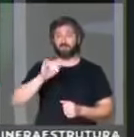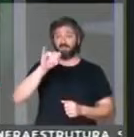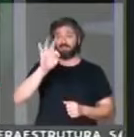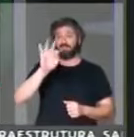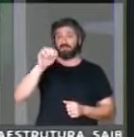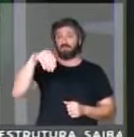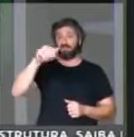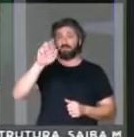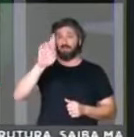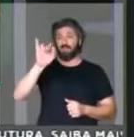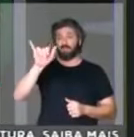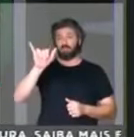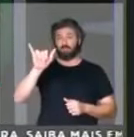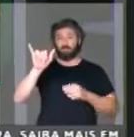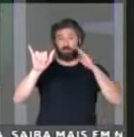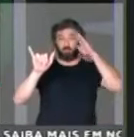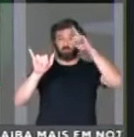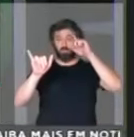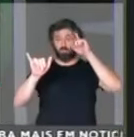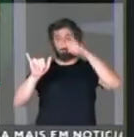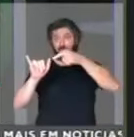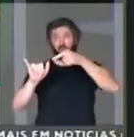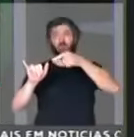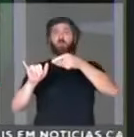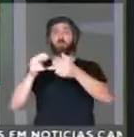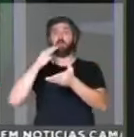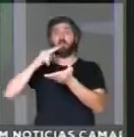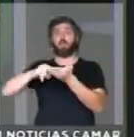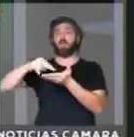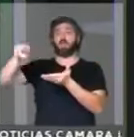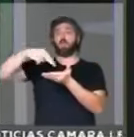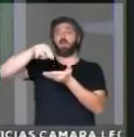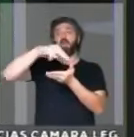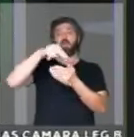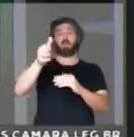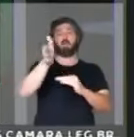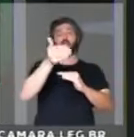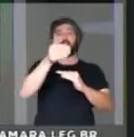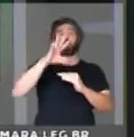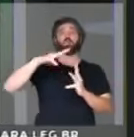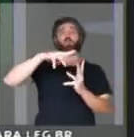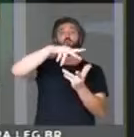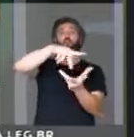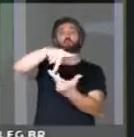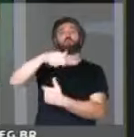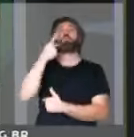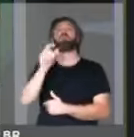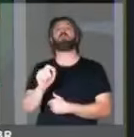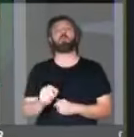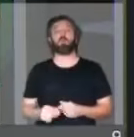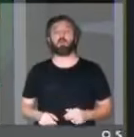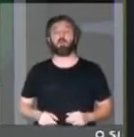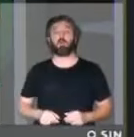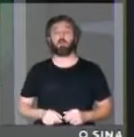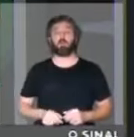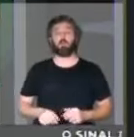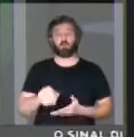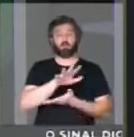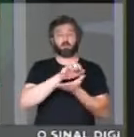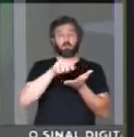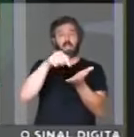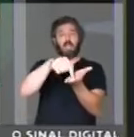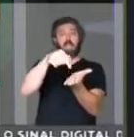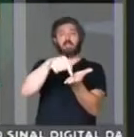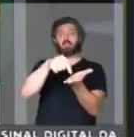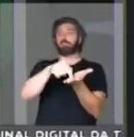a mando do bolsonaro fez um telegrama para todas as embaixadas no exterior colocando estes dados